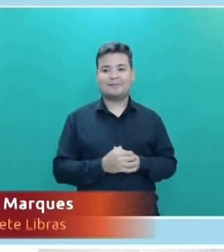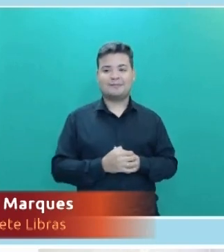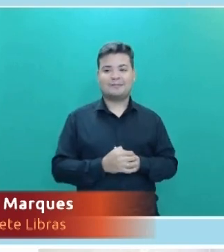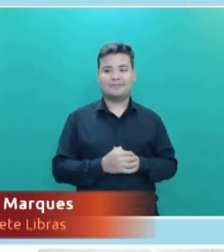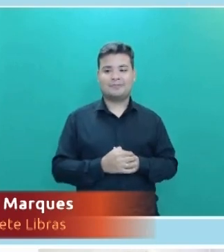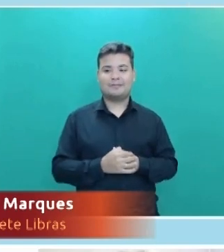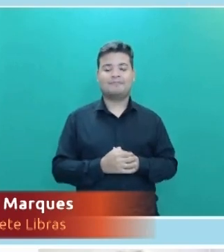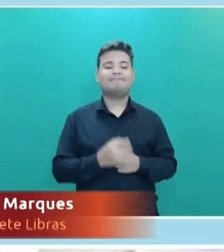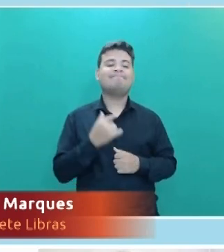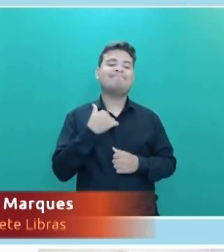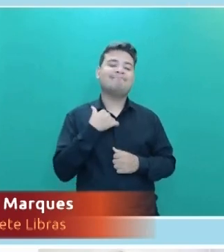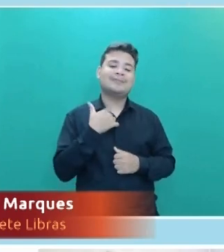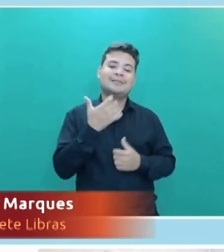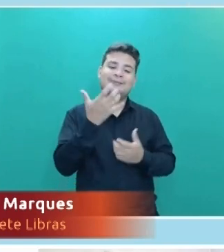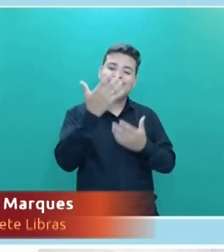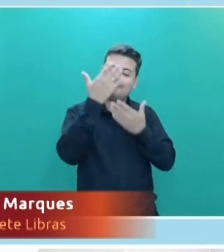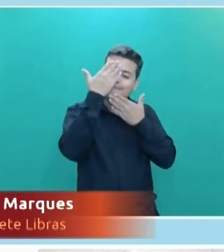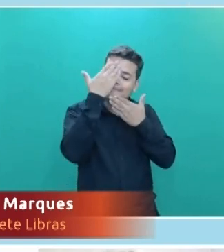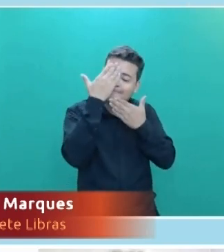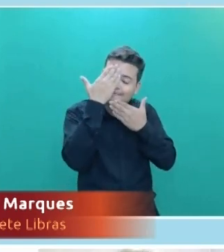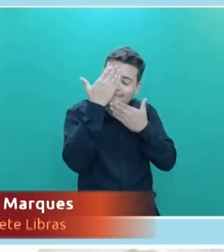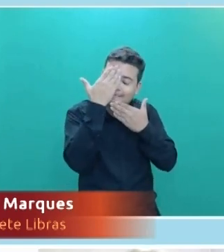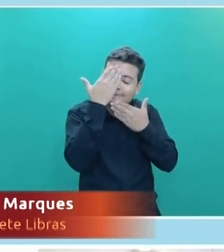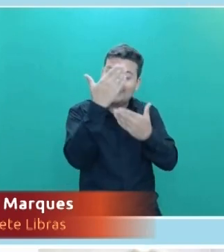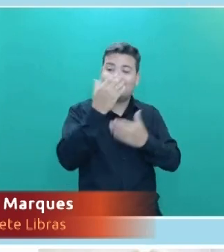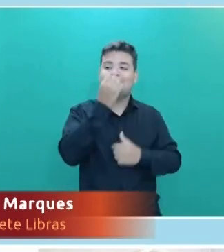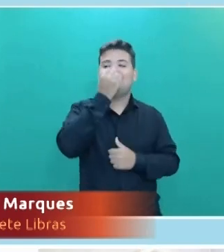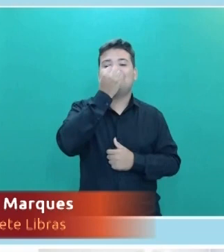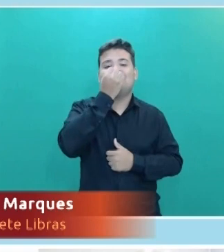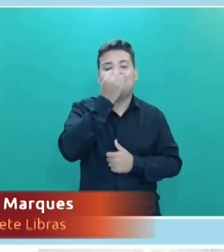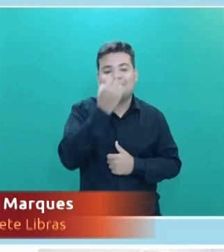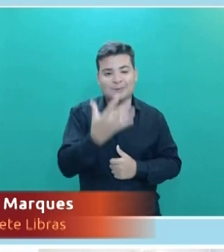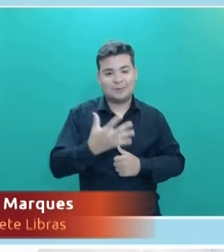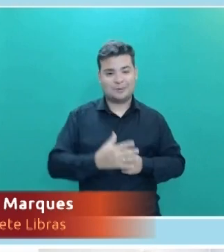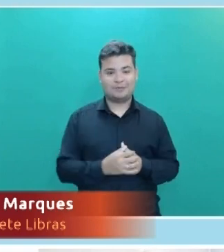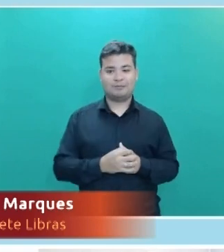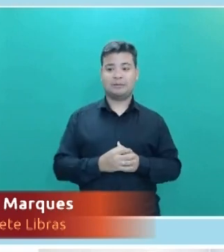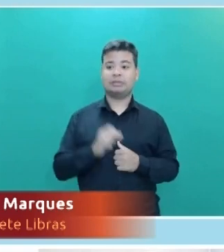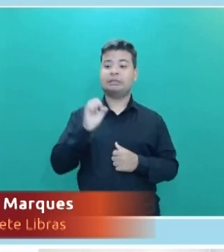Olha, eu que agradeço, foi muito bom, né? E estou sempre à